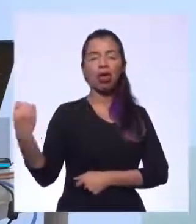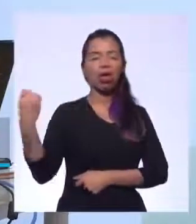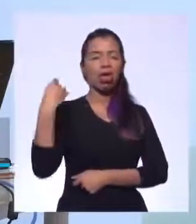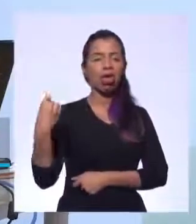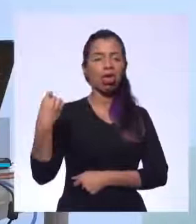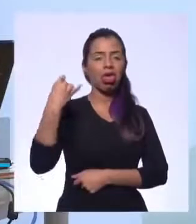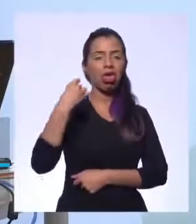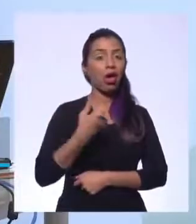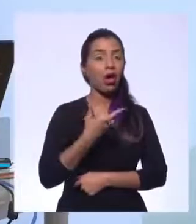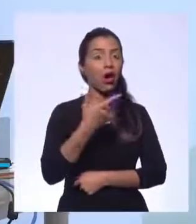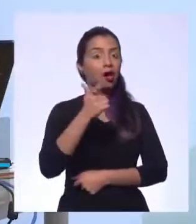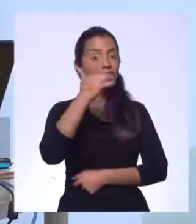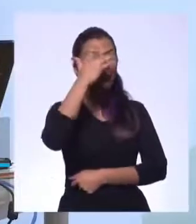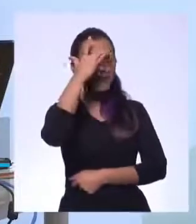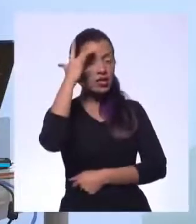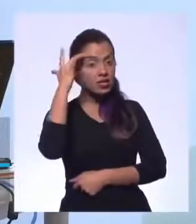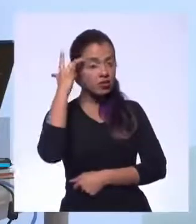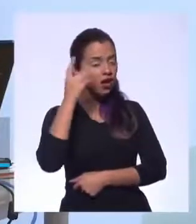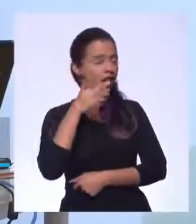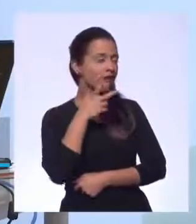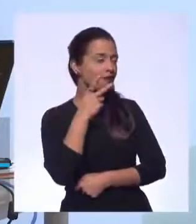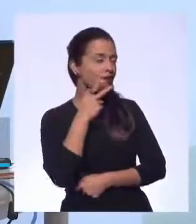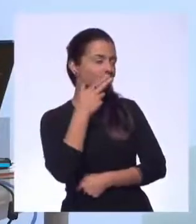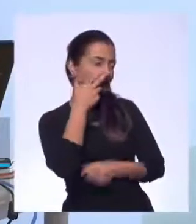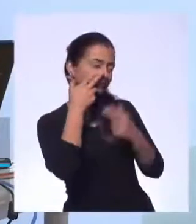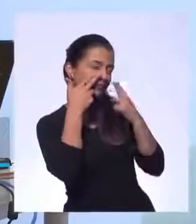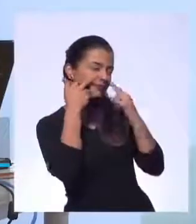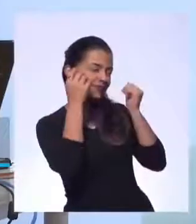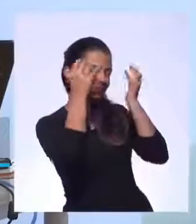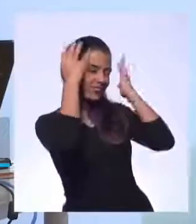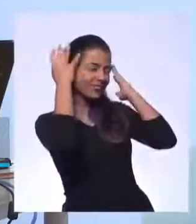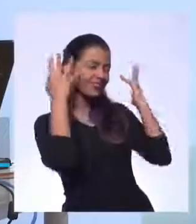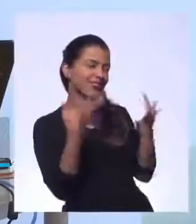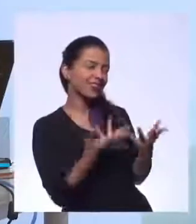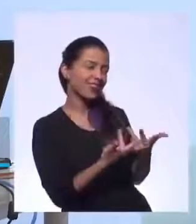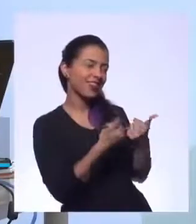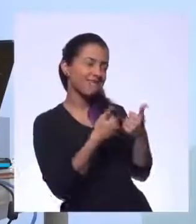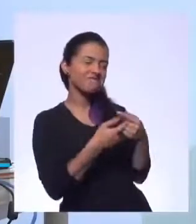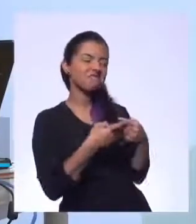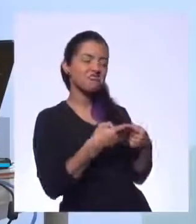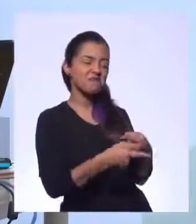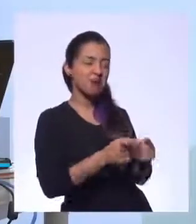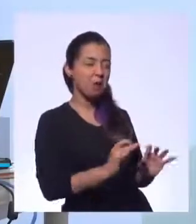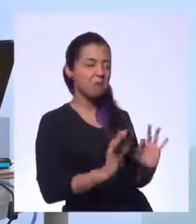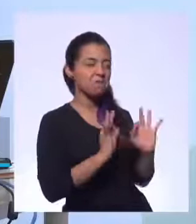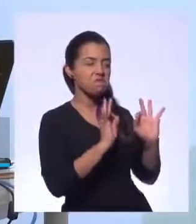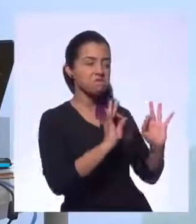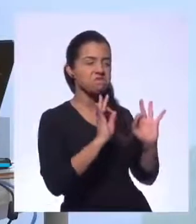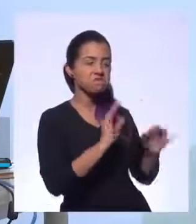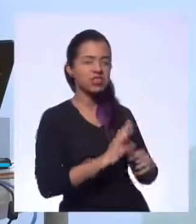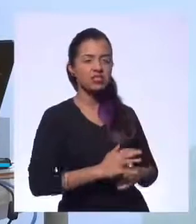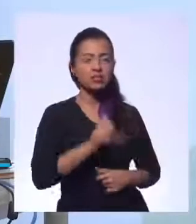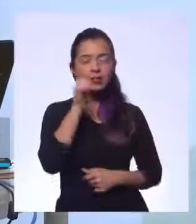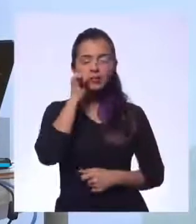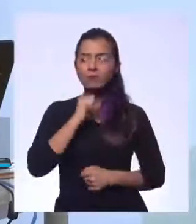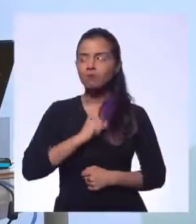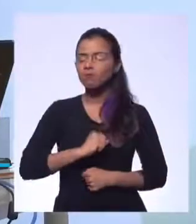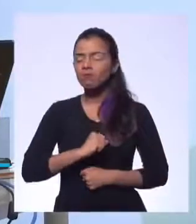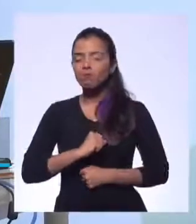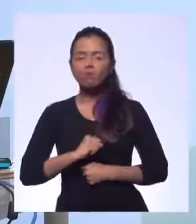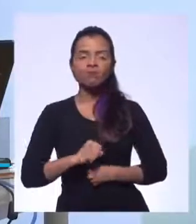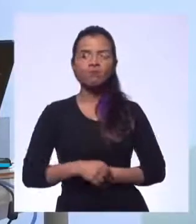fazer referências à indiazinha e comentou: semaninha de lucro. Ela ficou